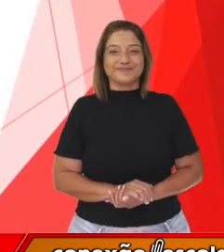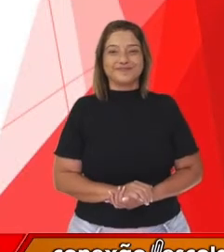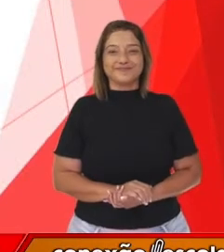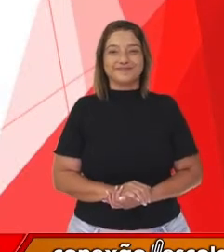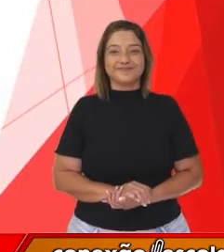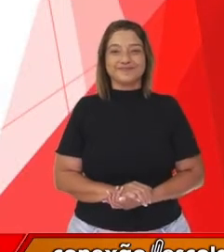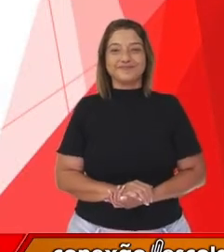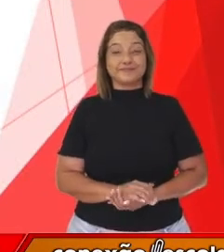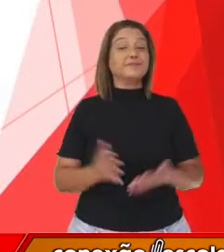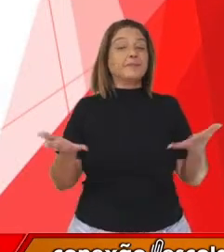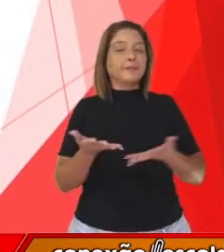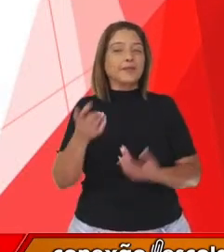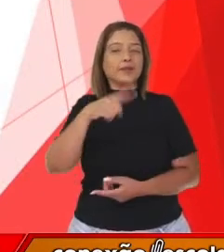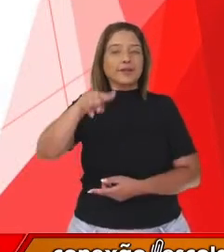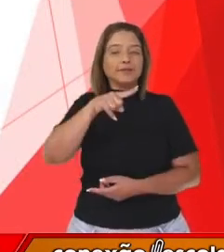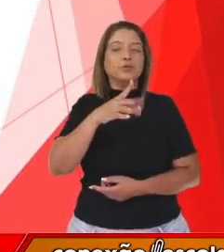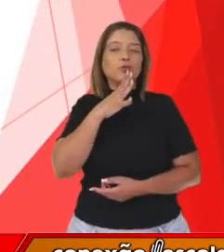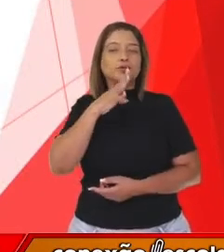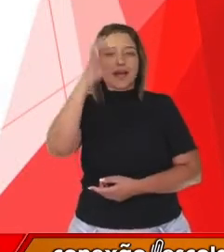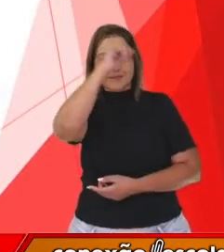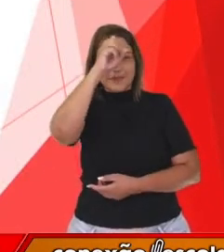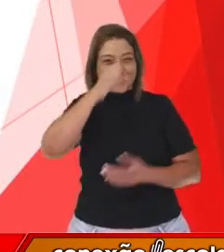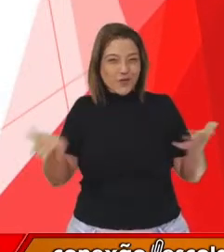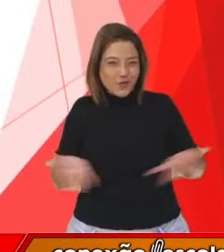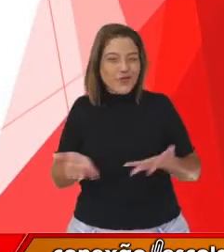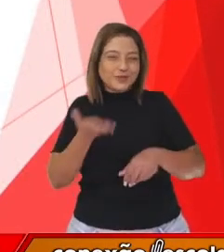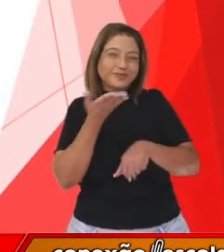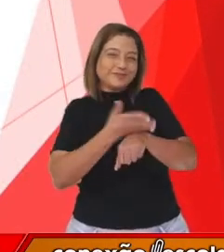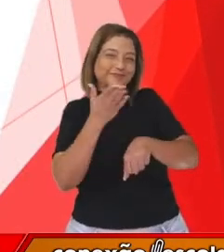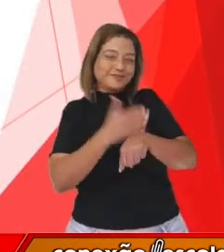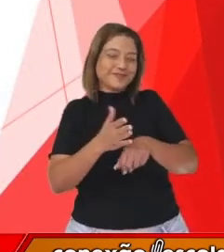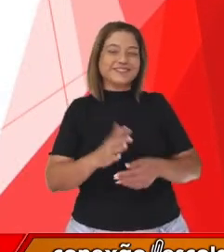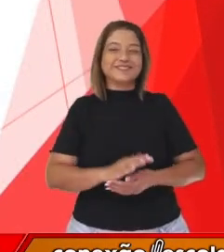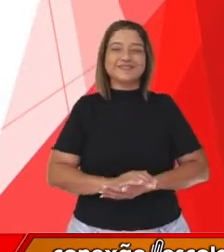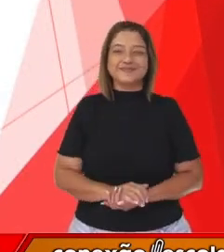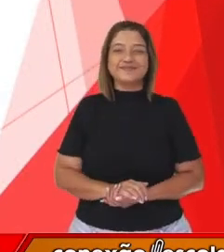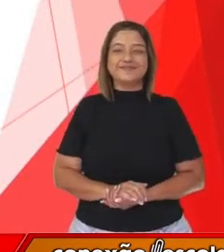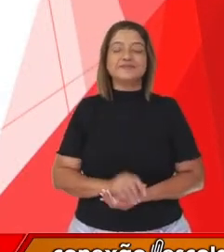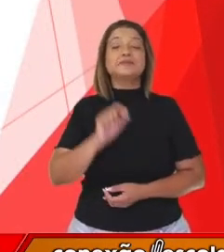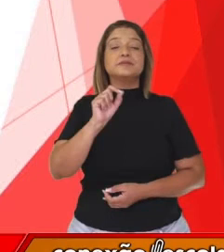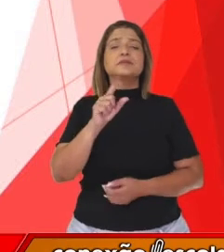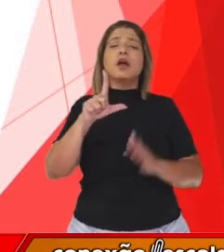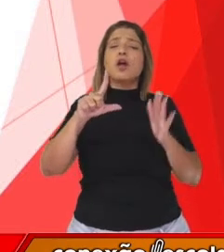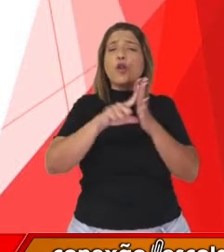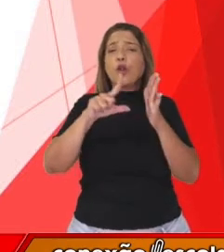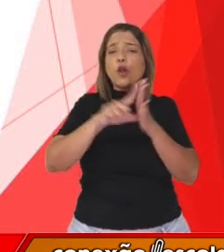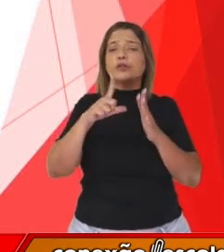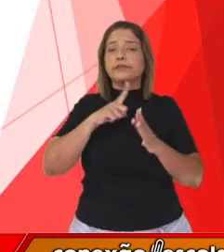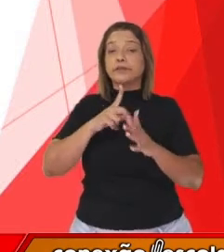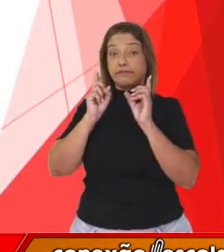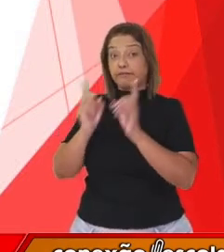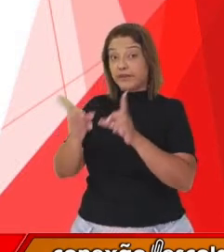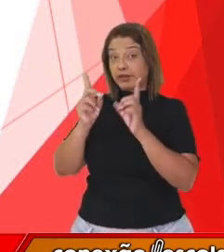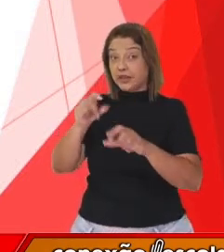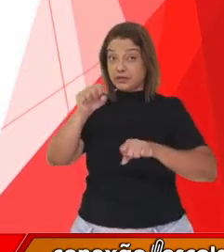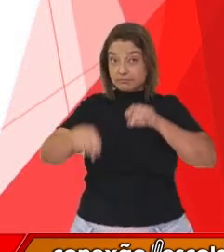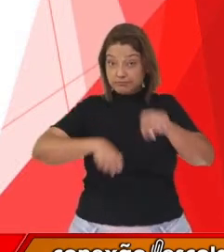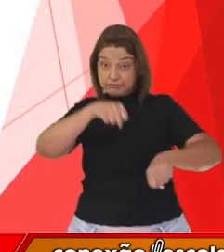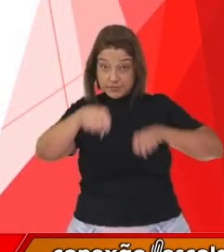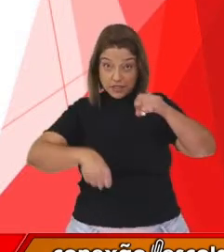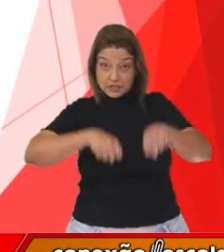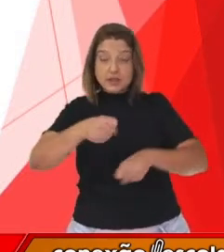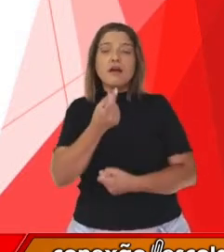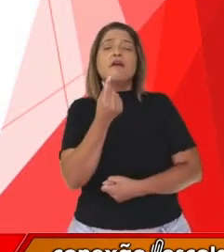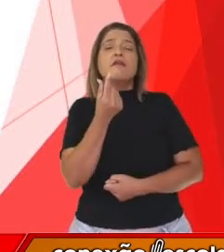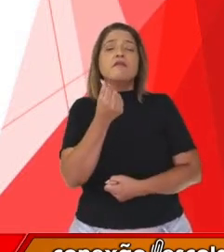Vamos colocar os nossos conhecimentos em prática. Uma loja está vendendo uma bicicleta que custava